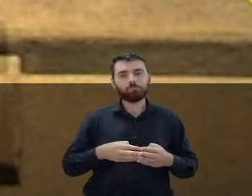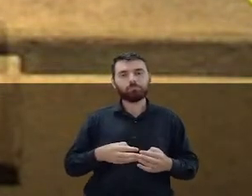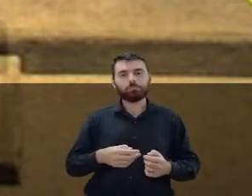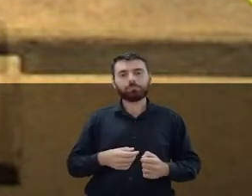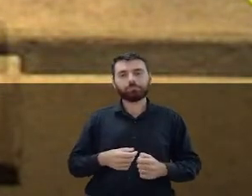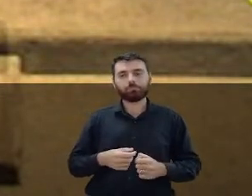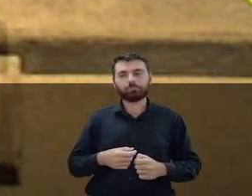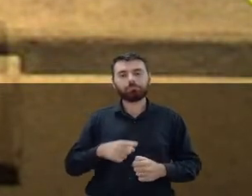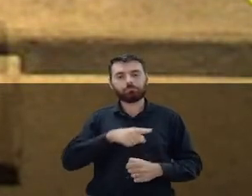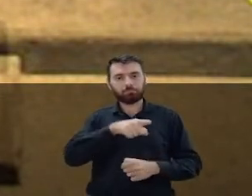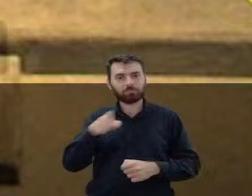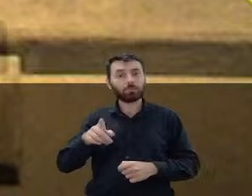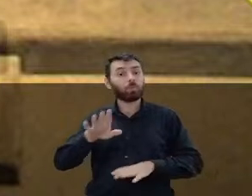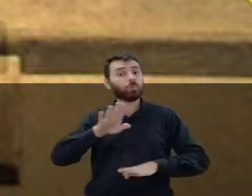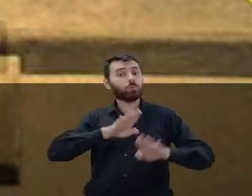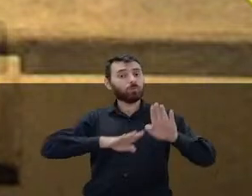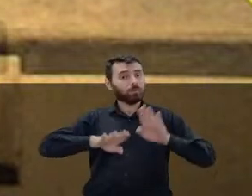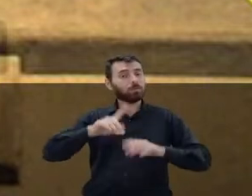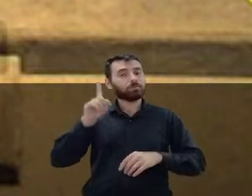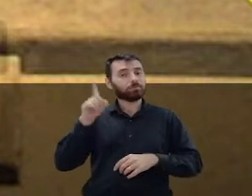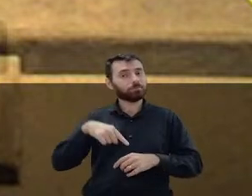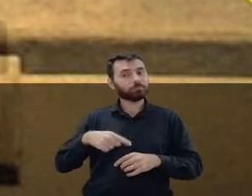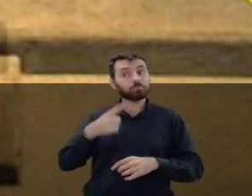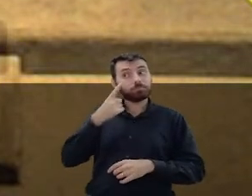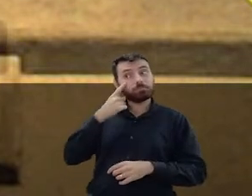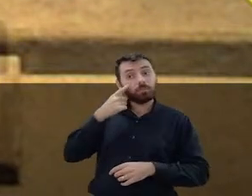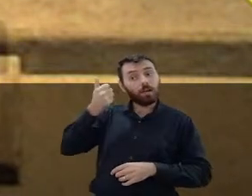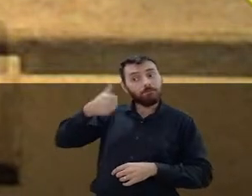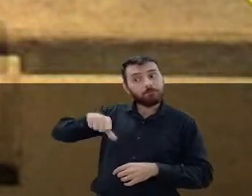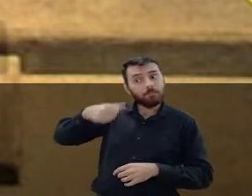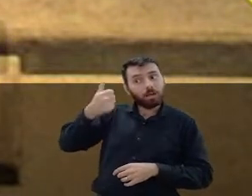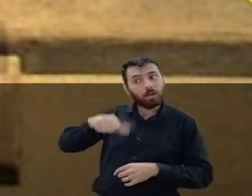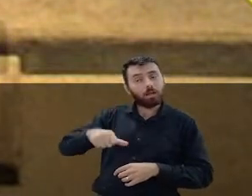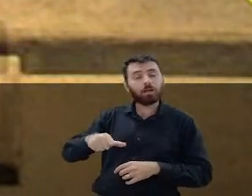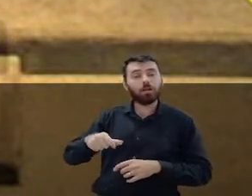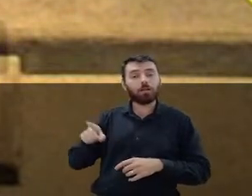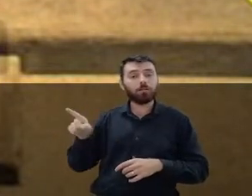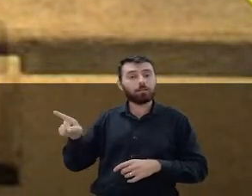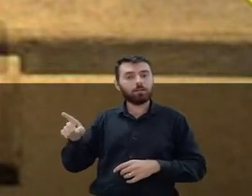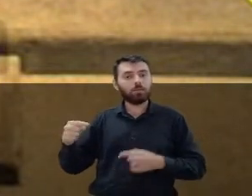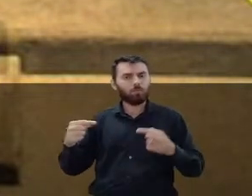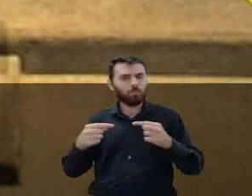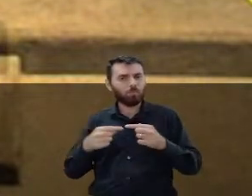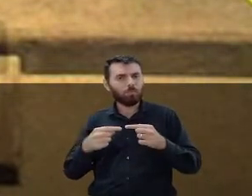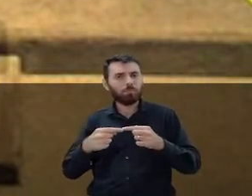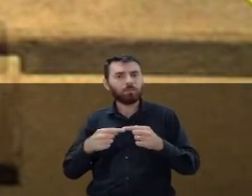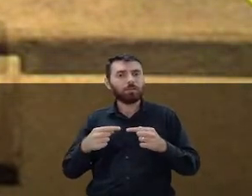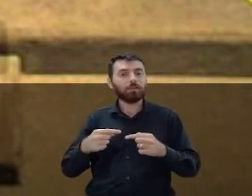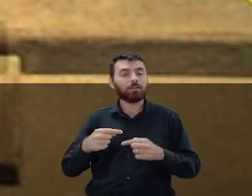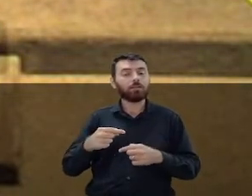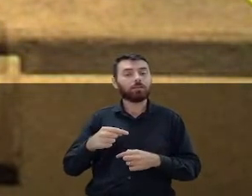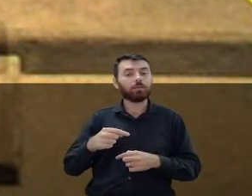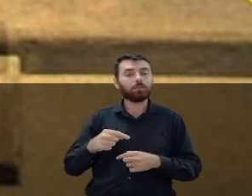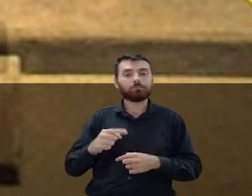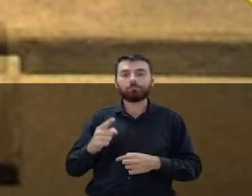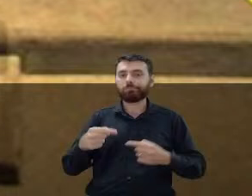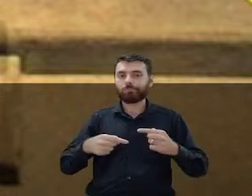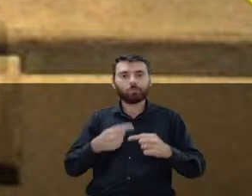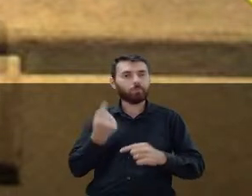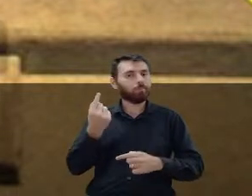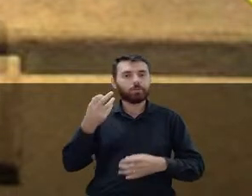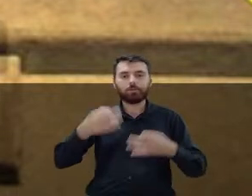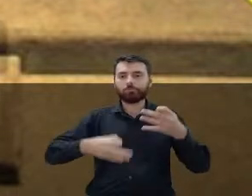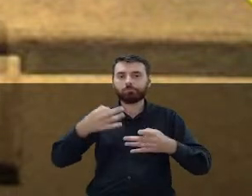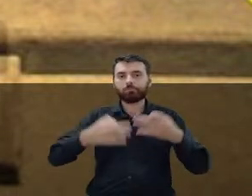o cuidado de vossas excelências é em avaliar que realmente a gente urge revogar esse benefício,